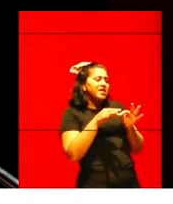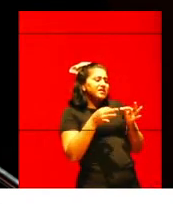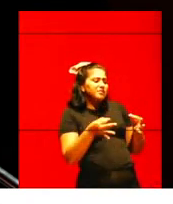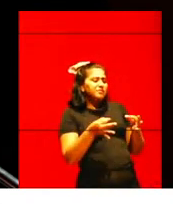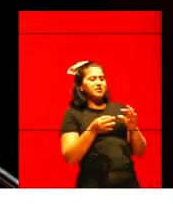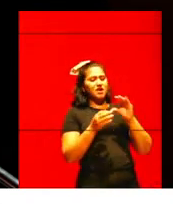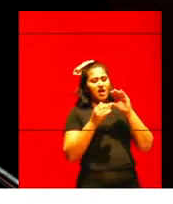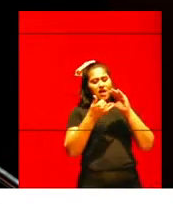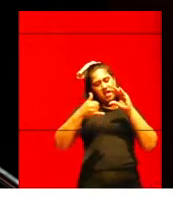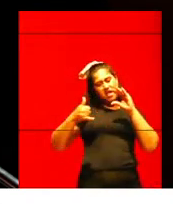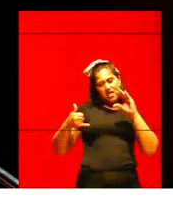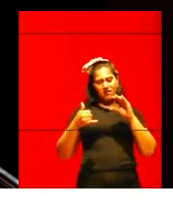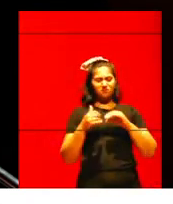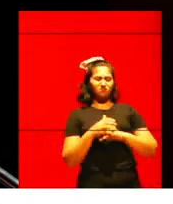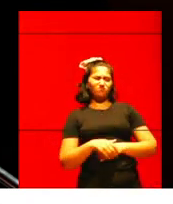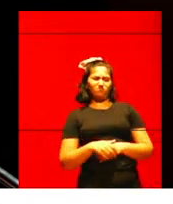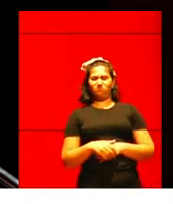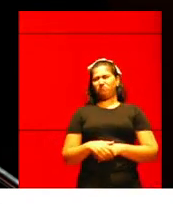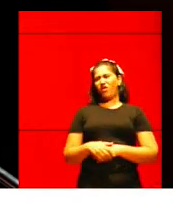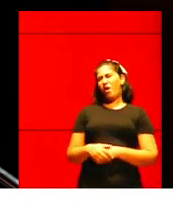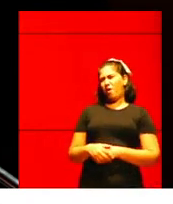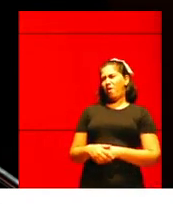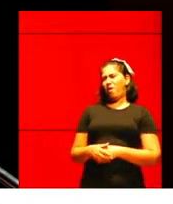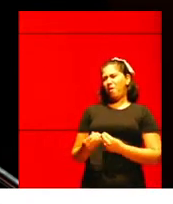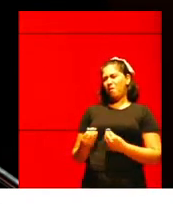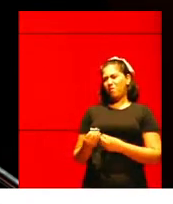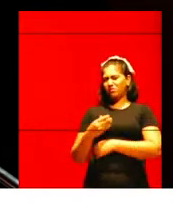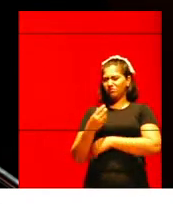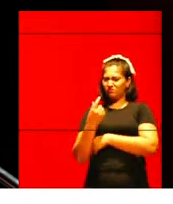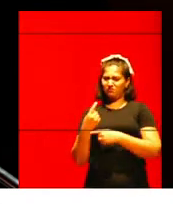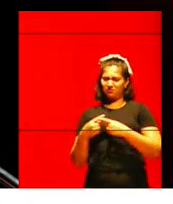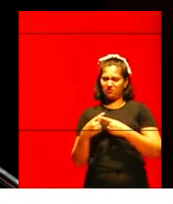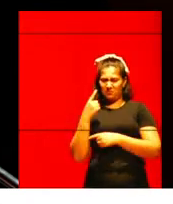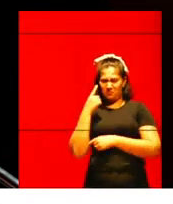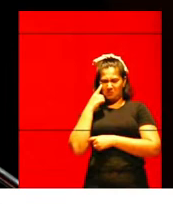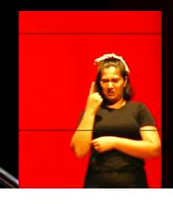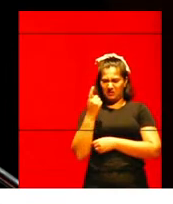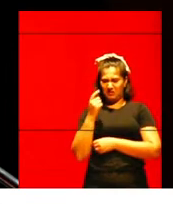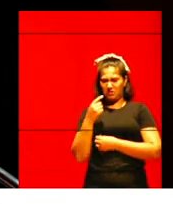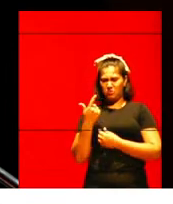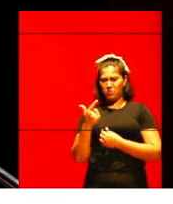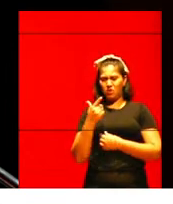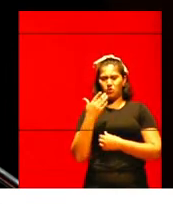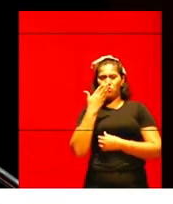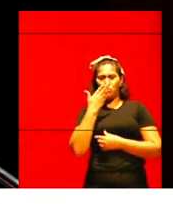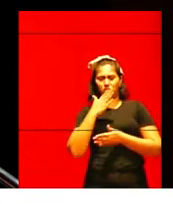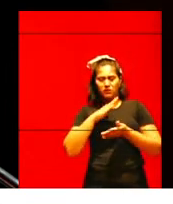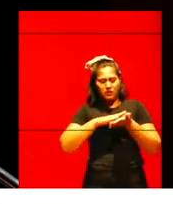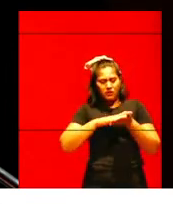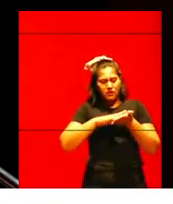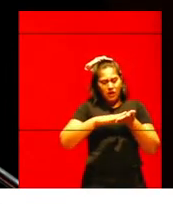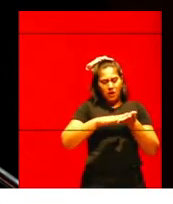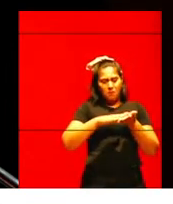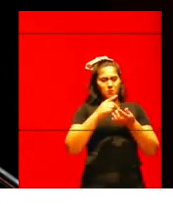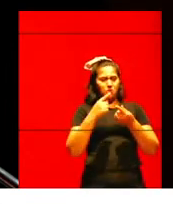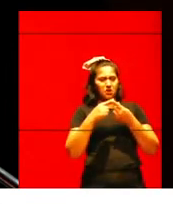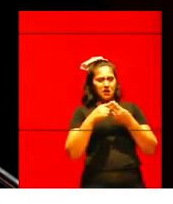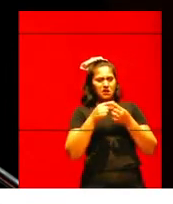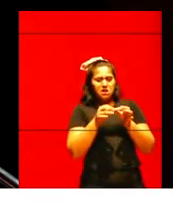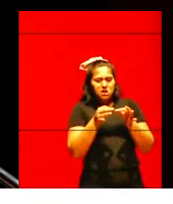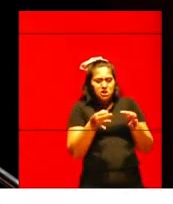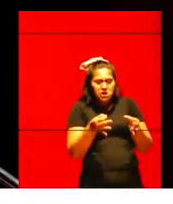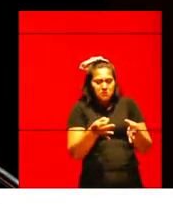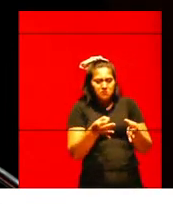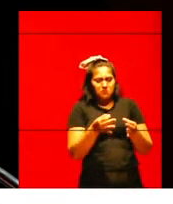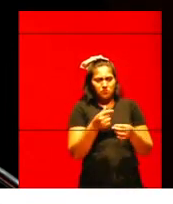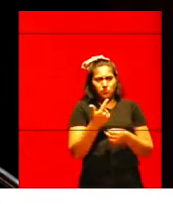poxa, ela está desfazendo da minha bolacha só porque é água sal, não é recheada, não é de marca cara. Mas isso